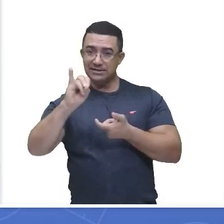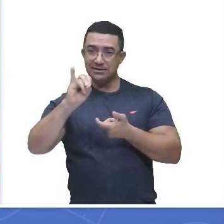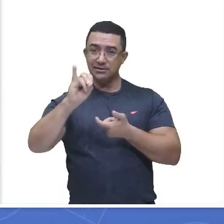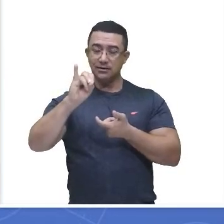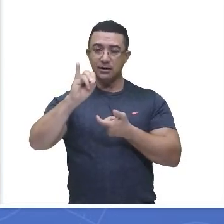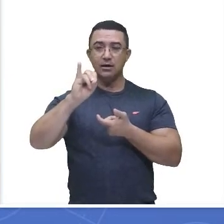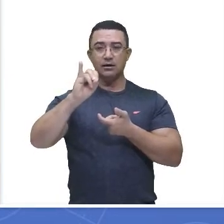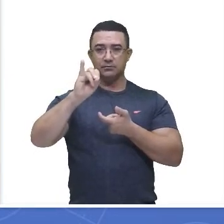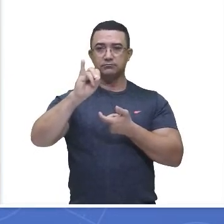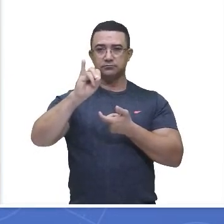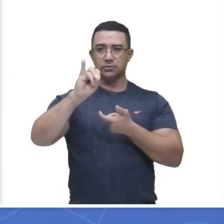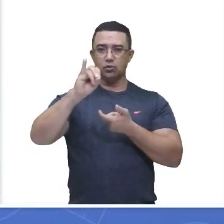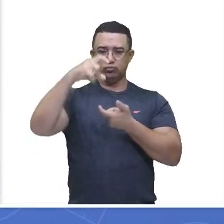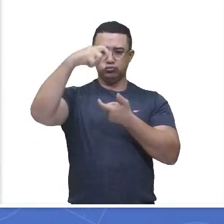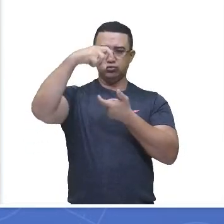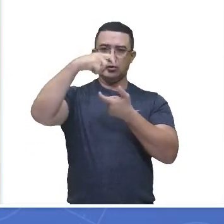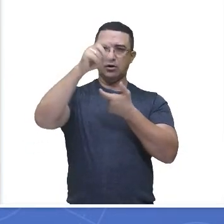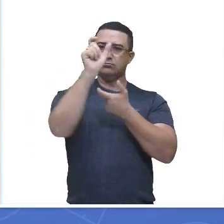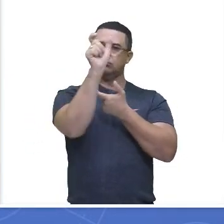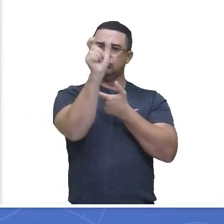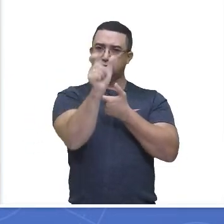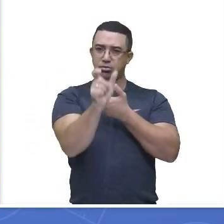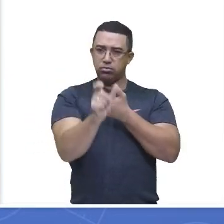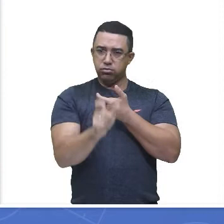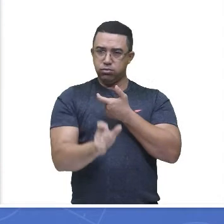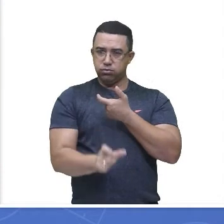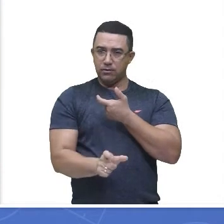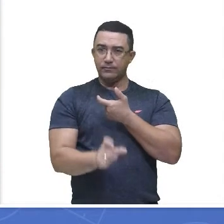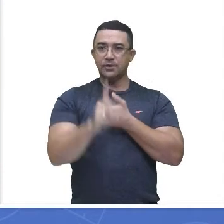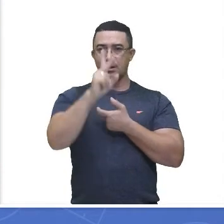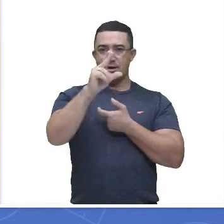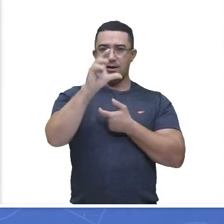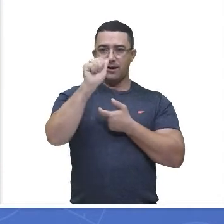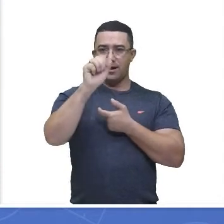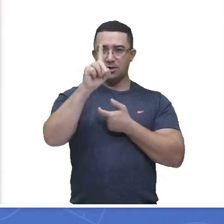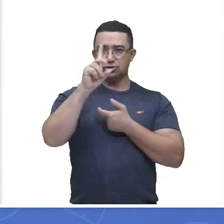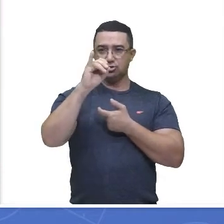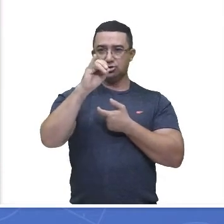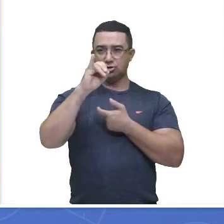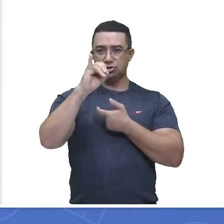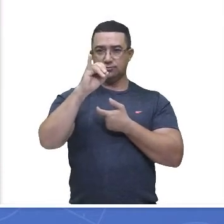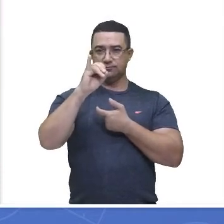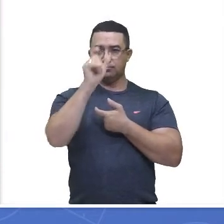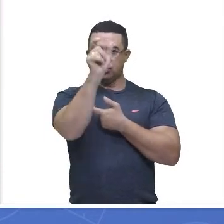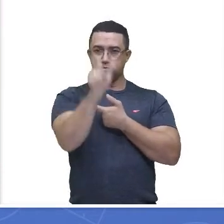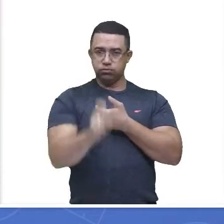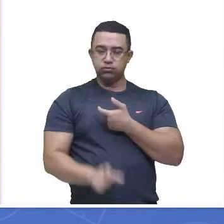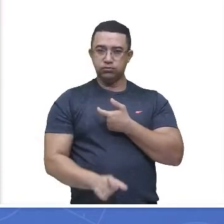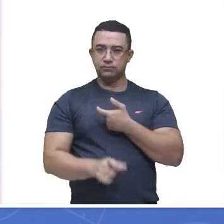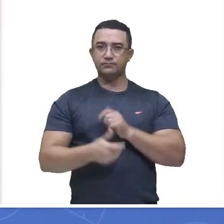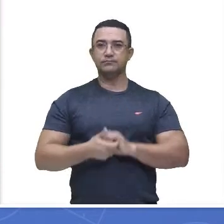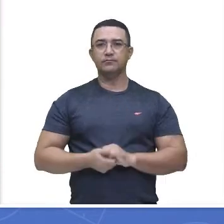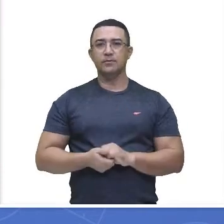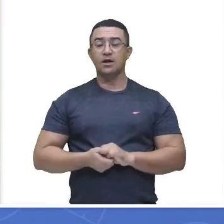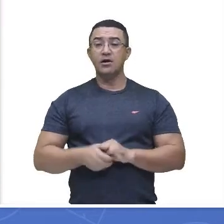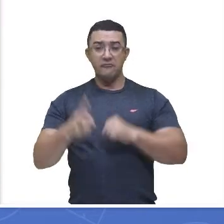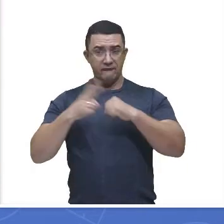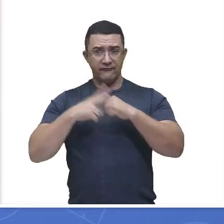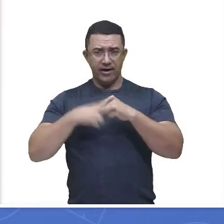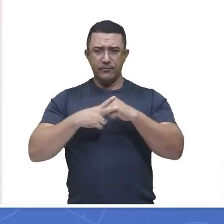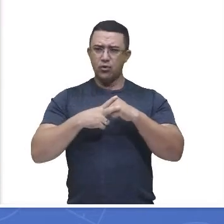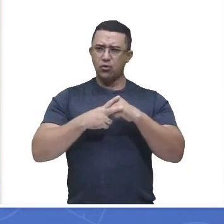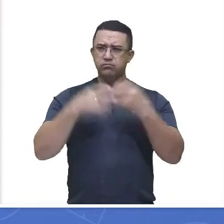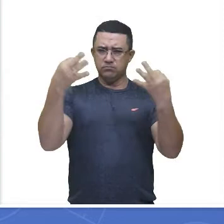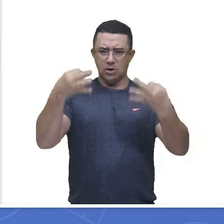repetir rapidinho, só para você perceber que verbos regulares são super fáceis de serem